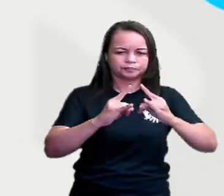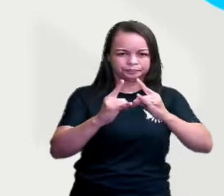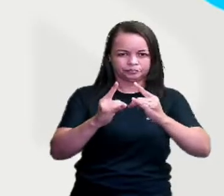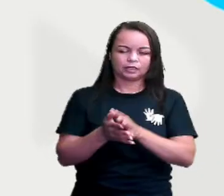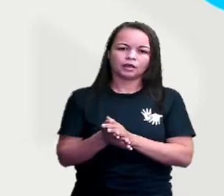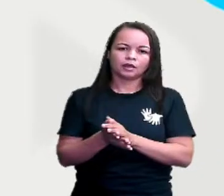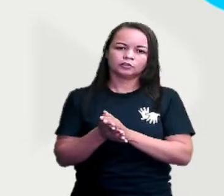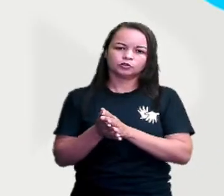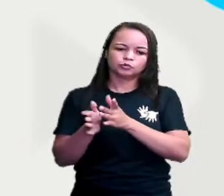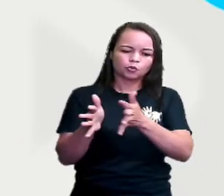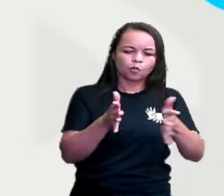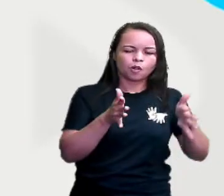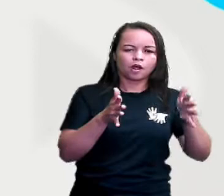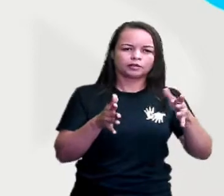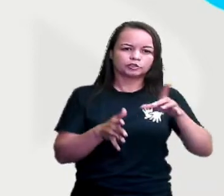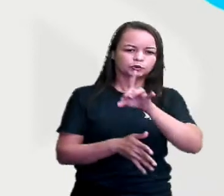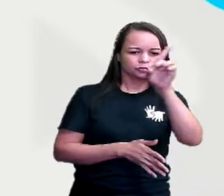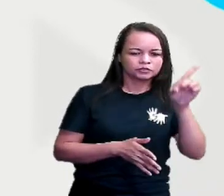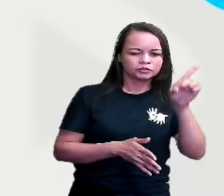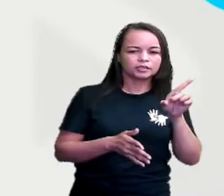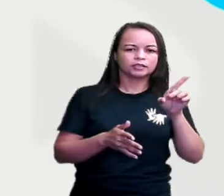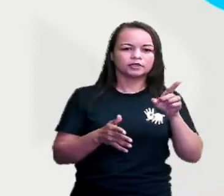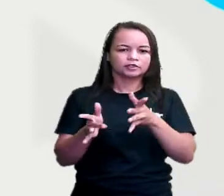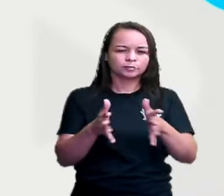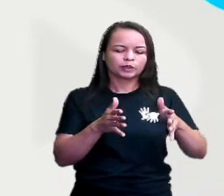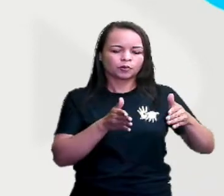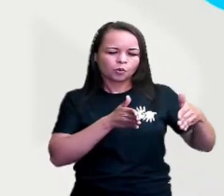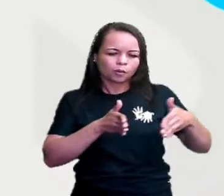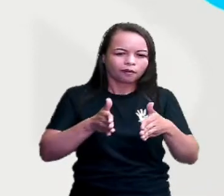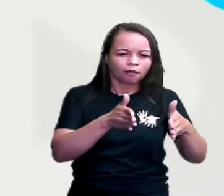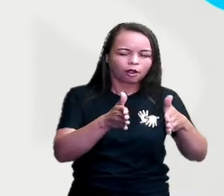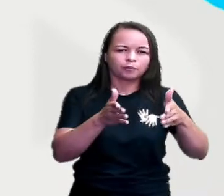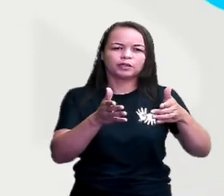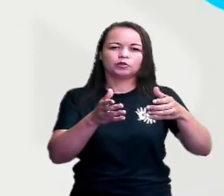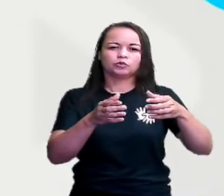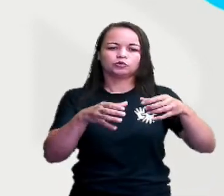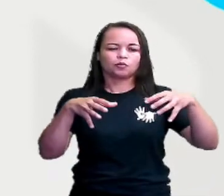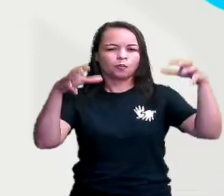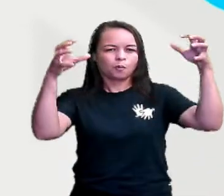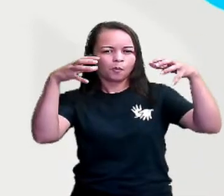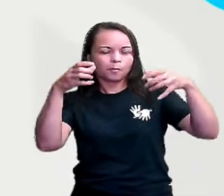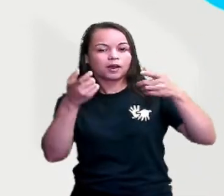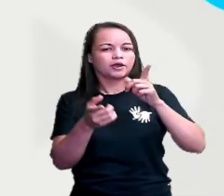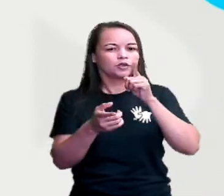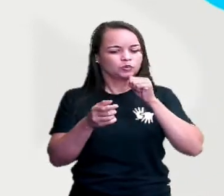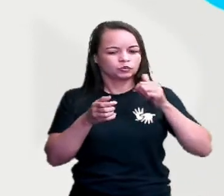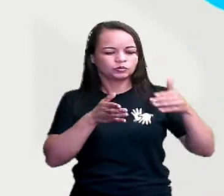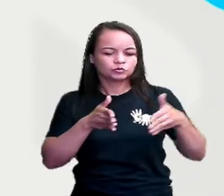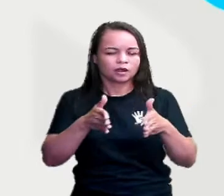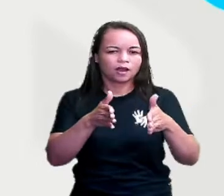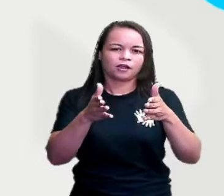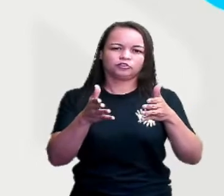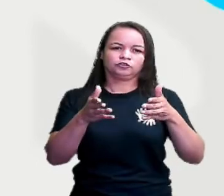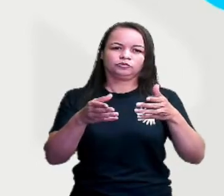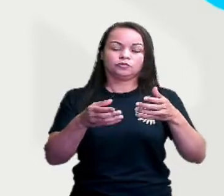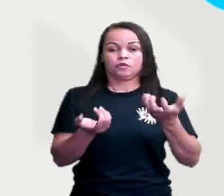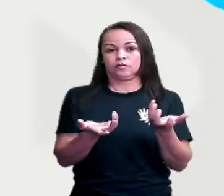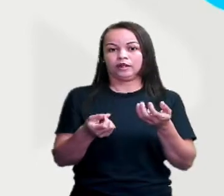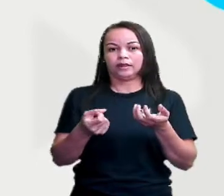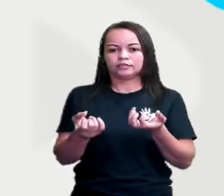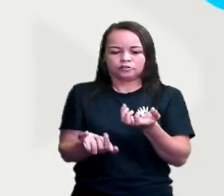percorreram trilhas, tomando banho no riacho, acenderam uma fogueira e se divertiram bastante. À